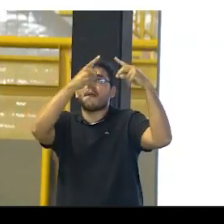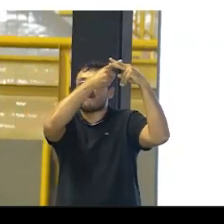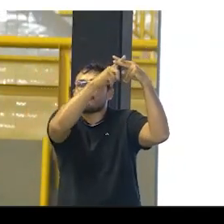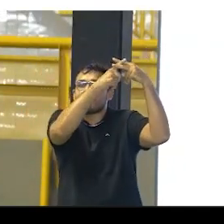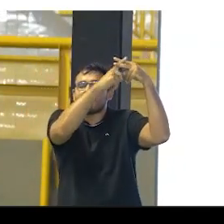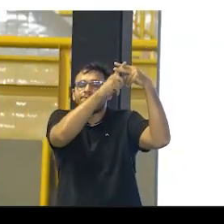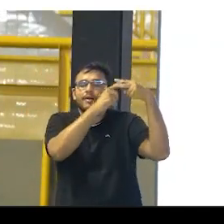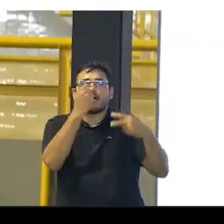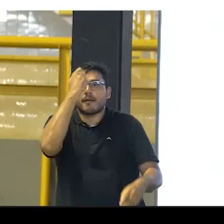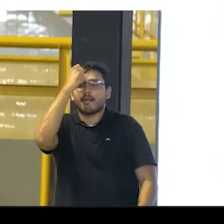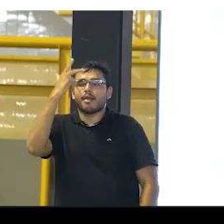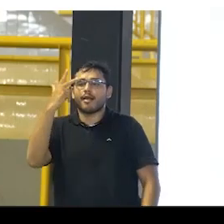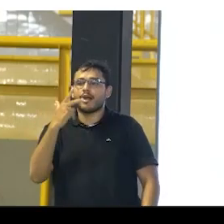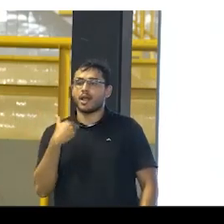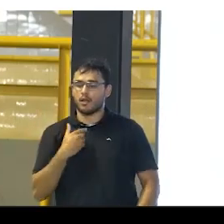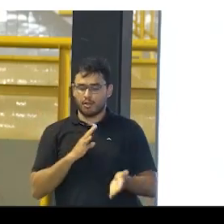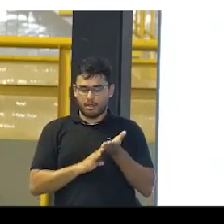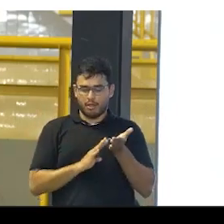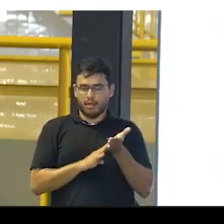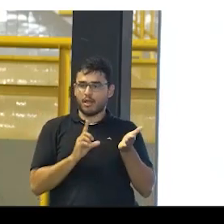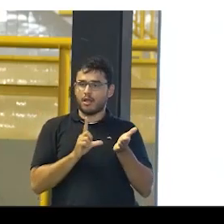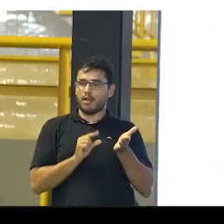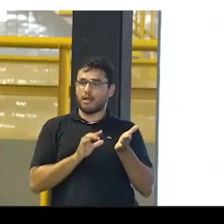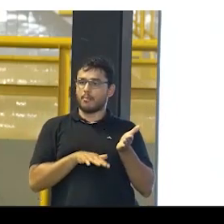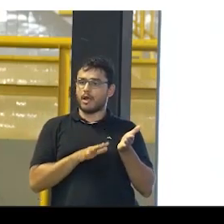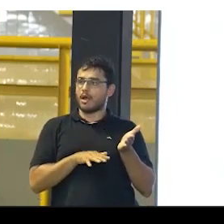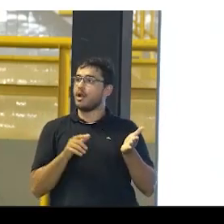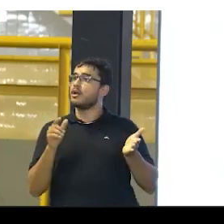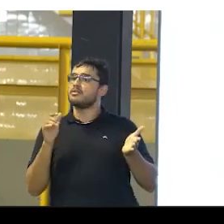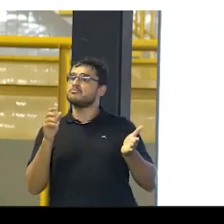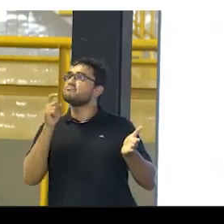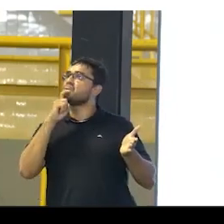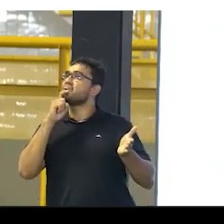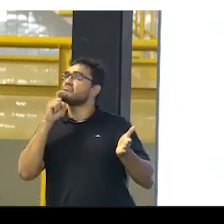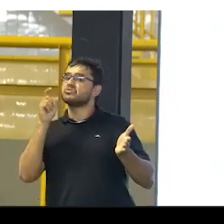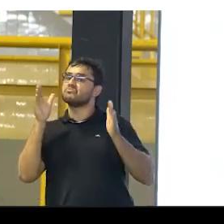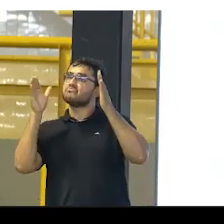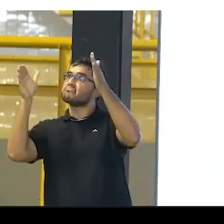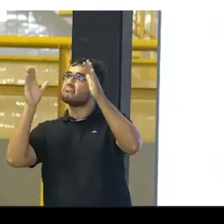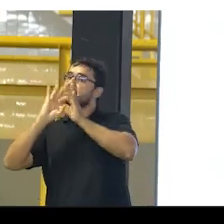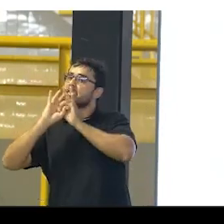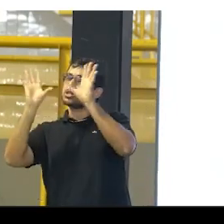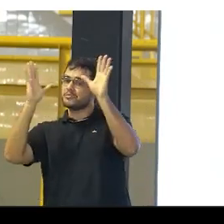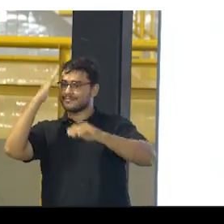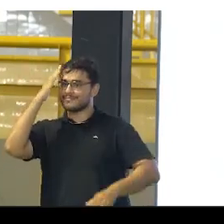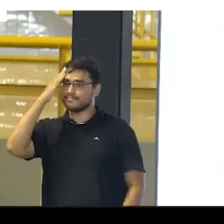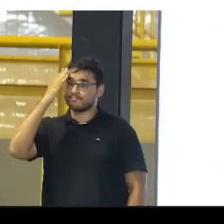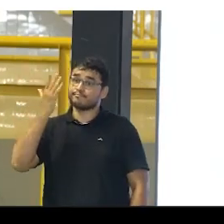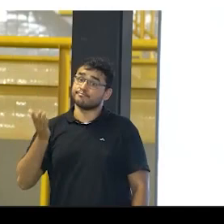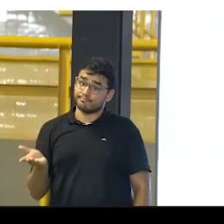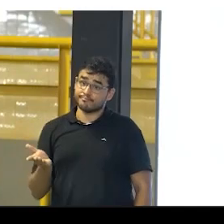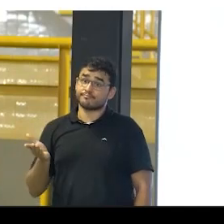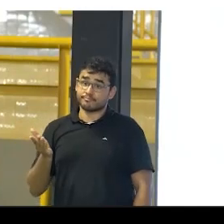pagamos a tarifa e não temos como fugir dela, a gente também paga mais caro para compensar as ligações clandestinas.